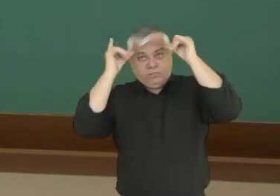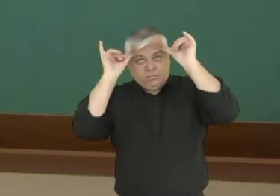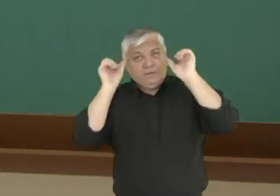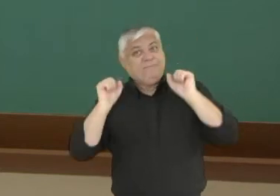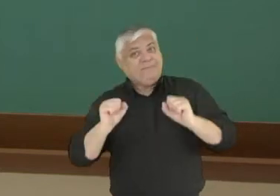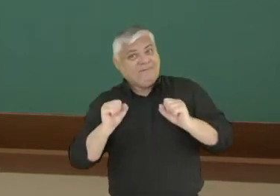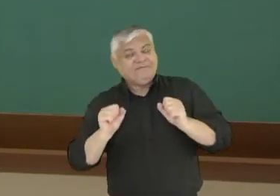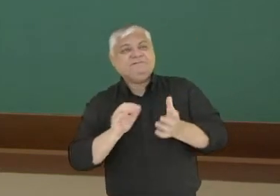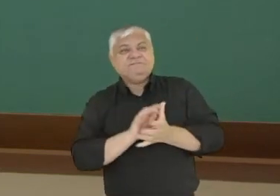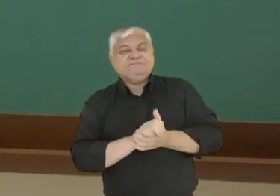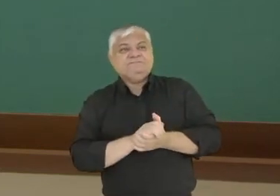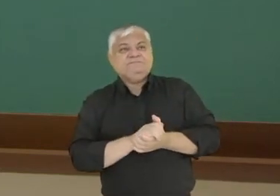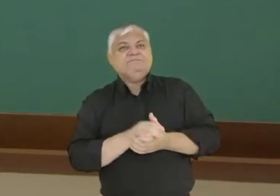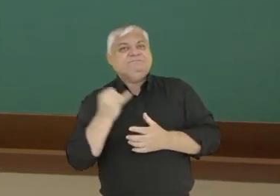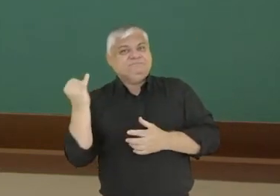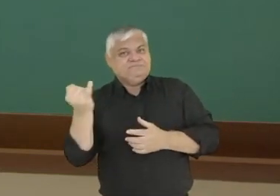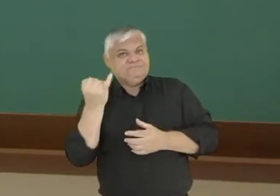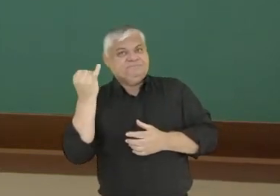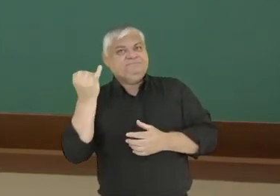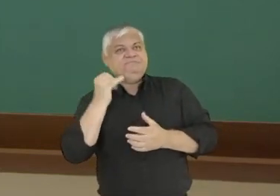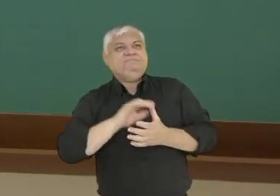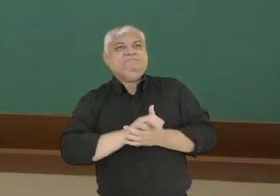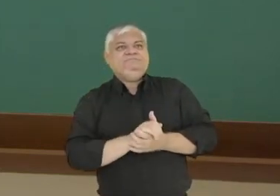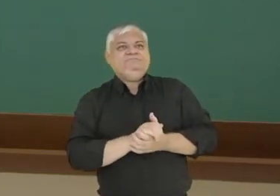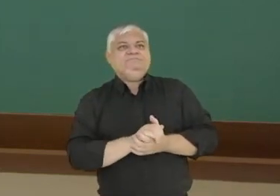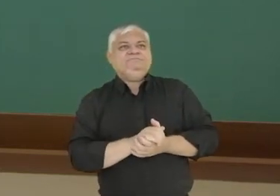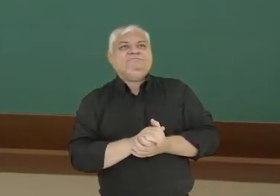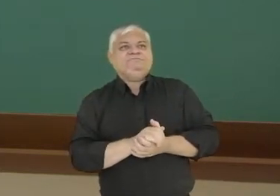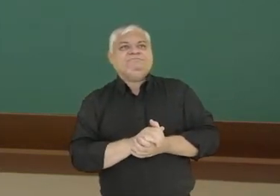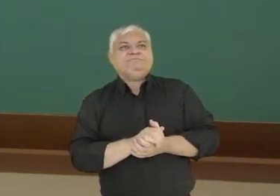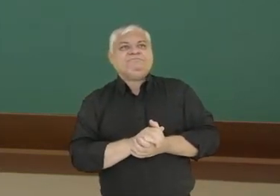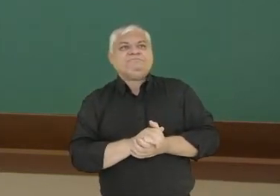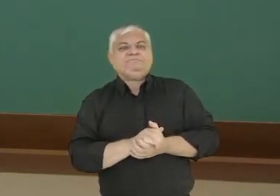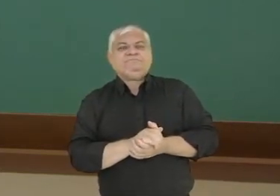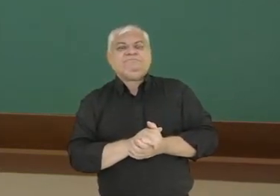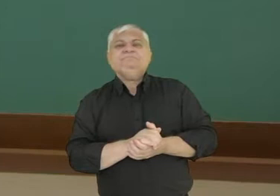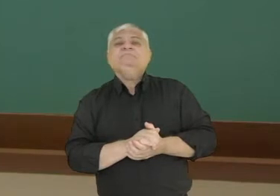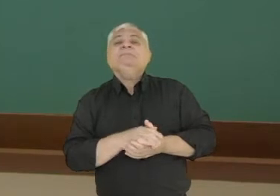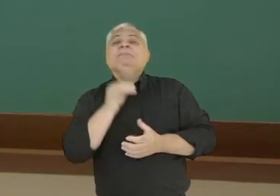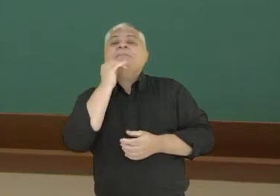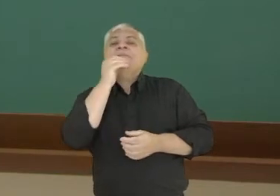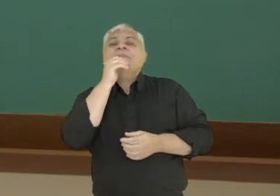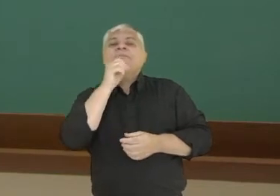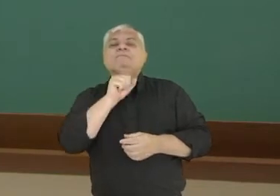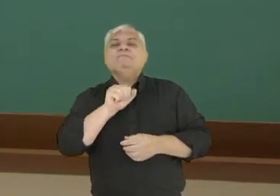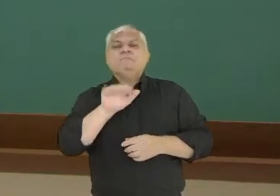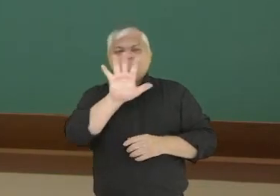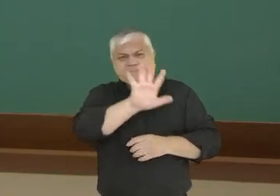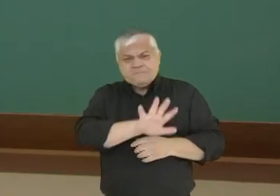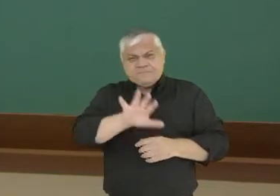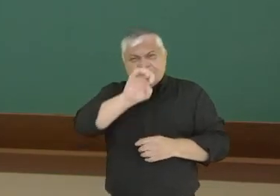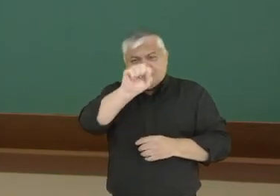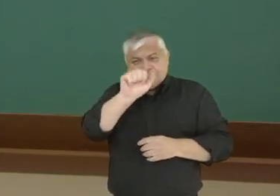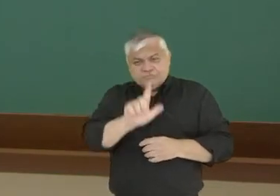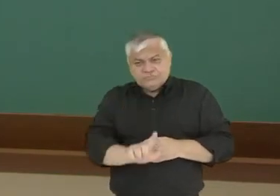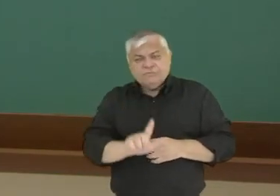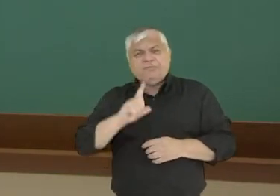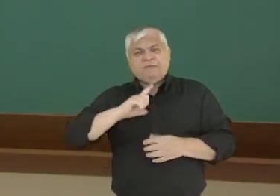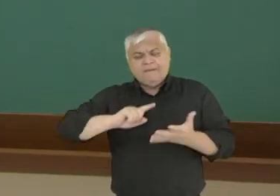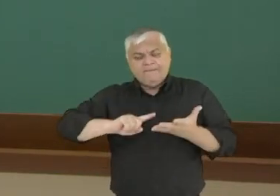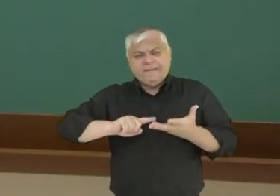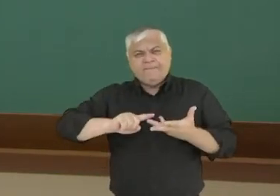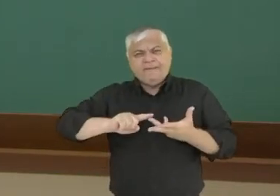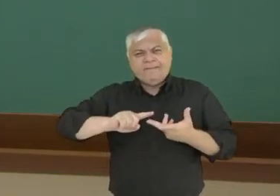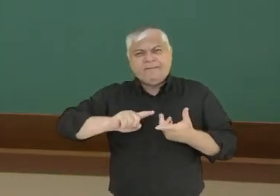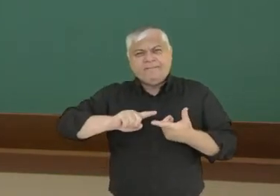então daí a importância dela e vamos ver ali que interessante a região sul conta uma série de fatores